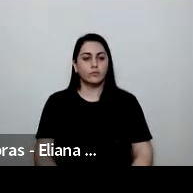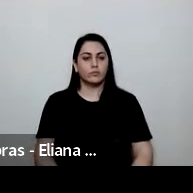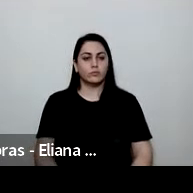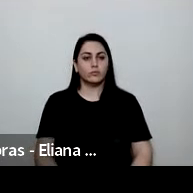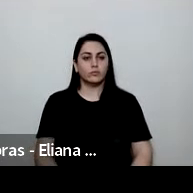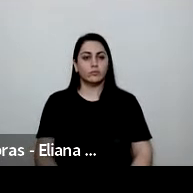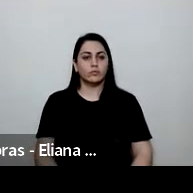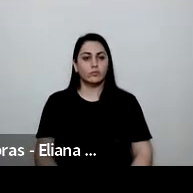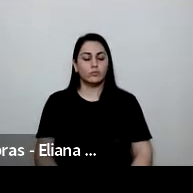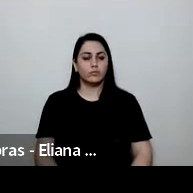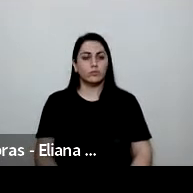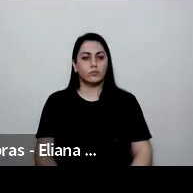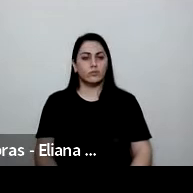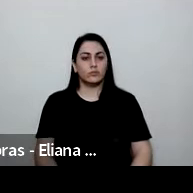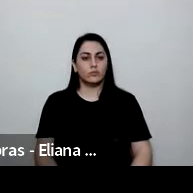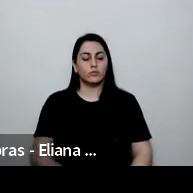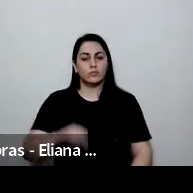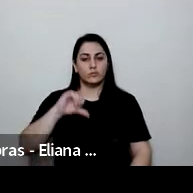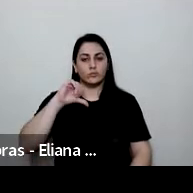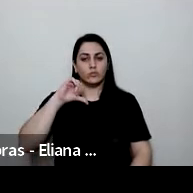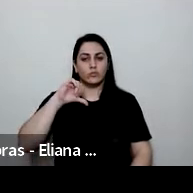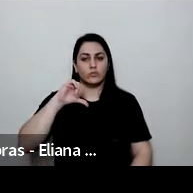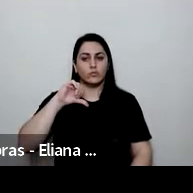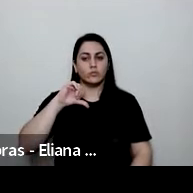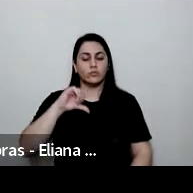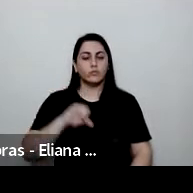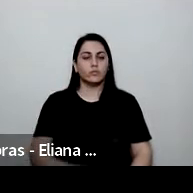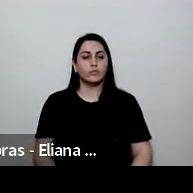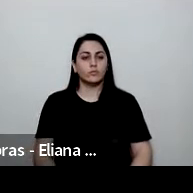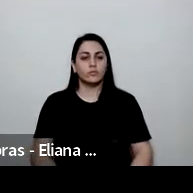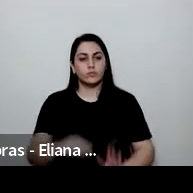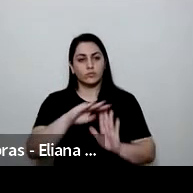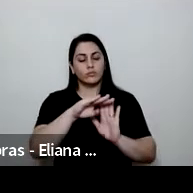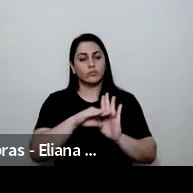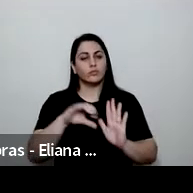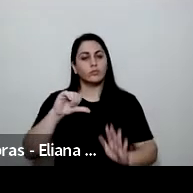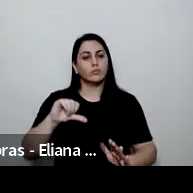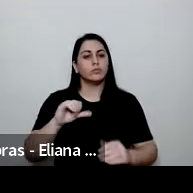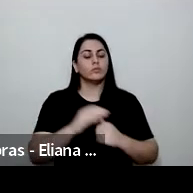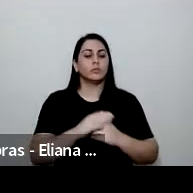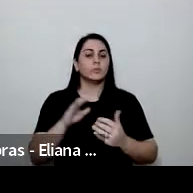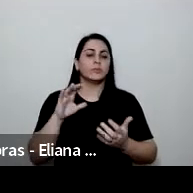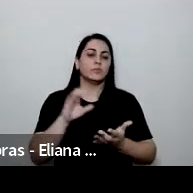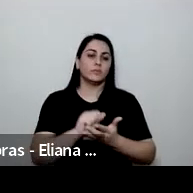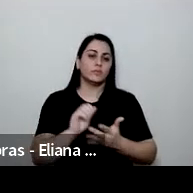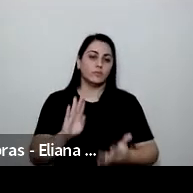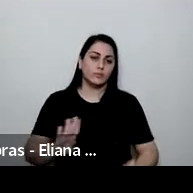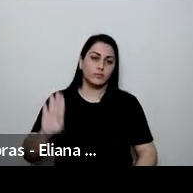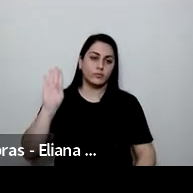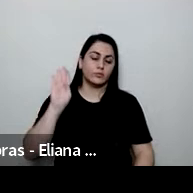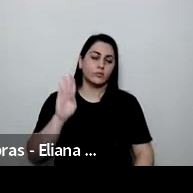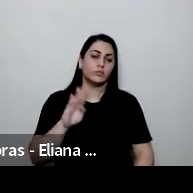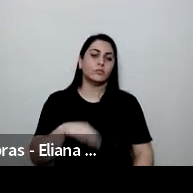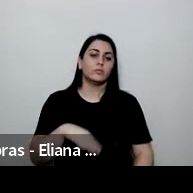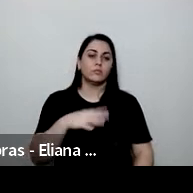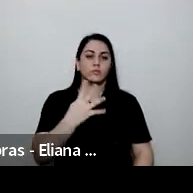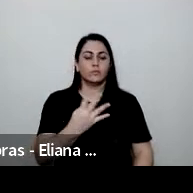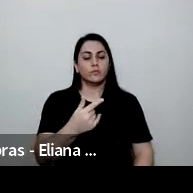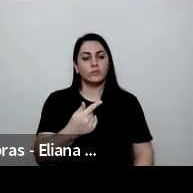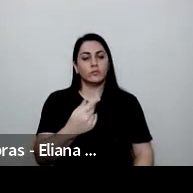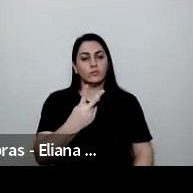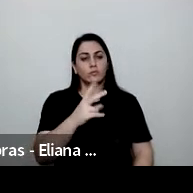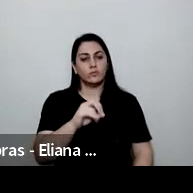e vamos passar para o nono os balista registro de candidatura 06 185/40 e